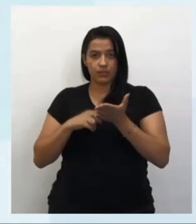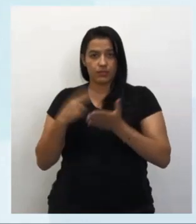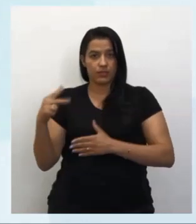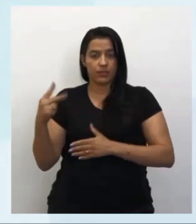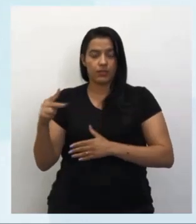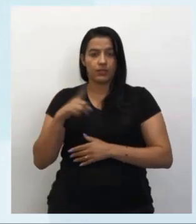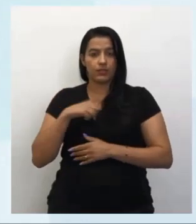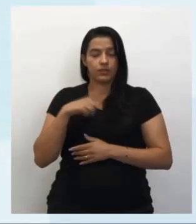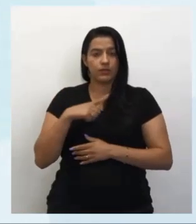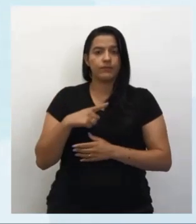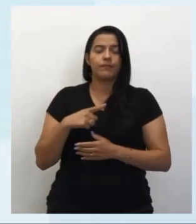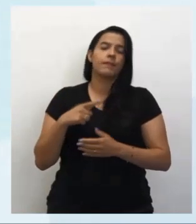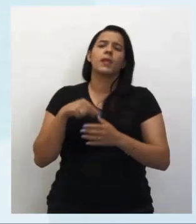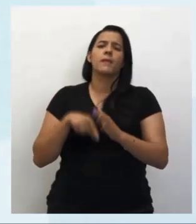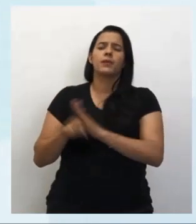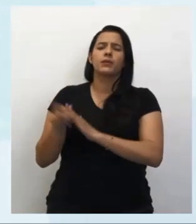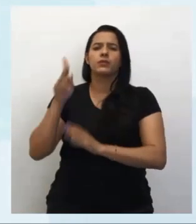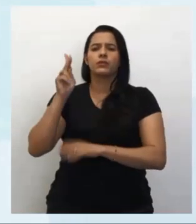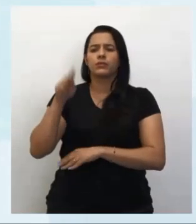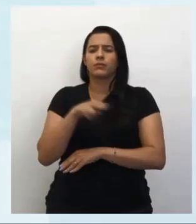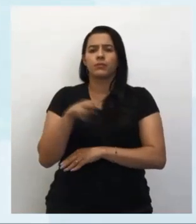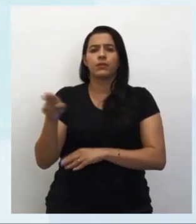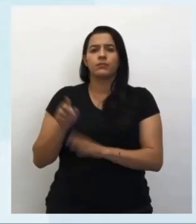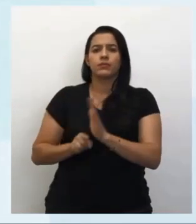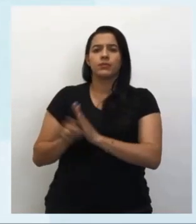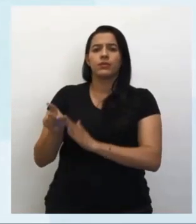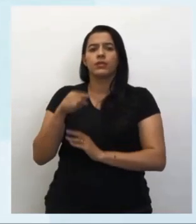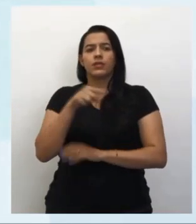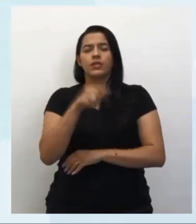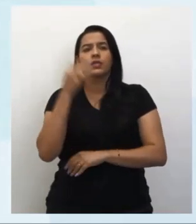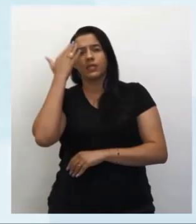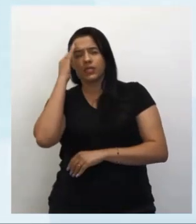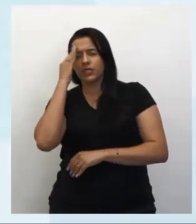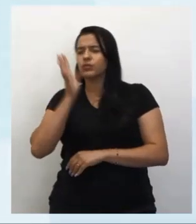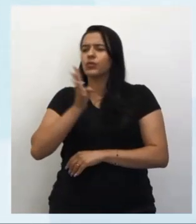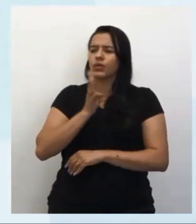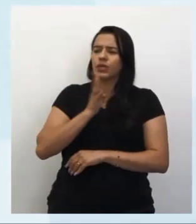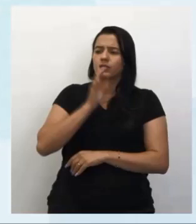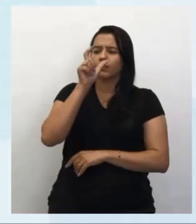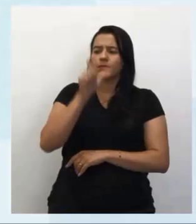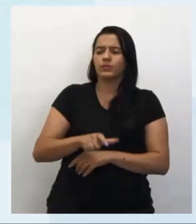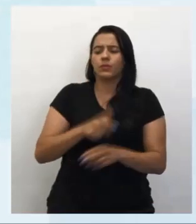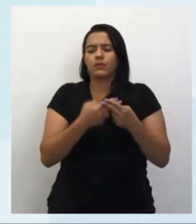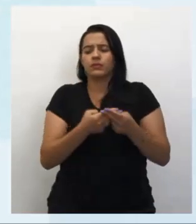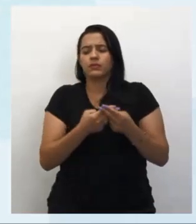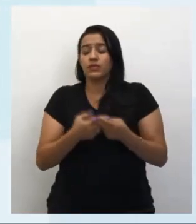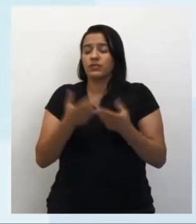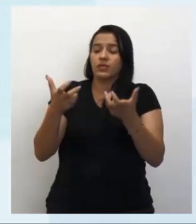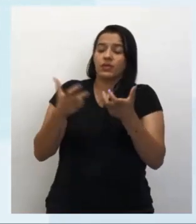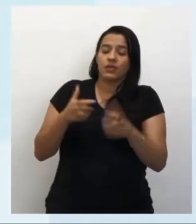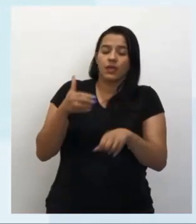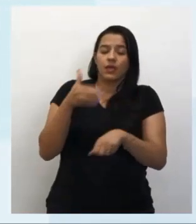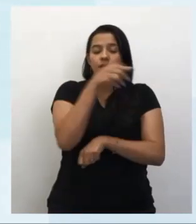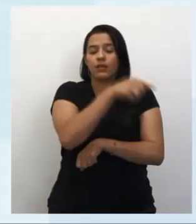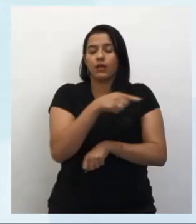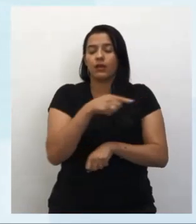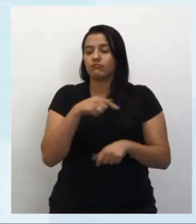interior, perguntando se conhecia pessoa entendida, discreta e paciente, que quisesse ir servir